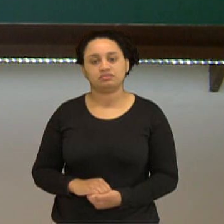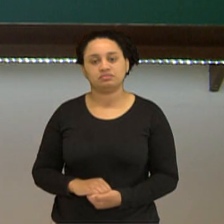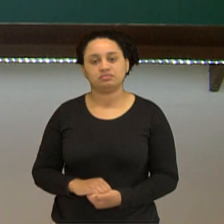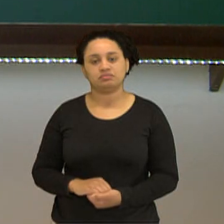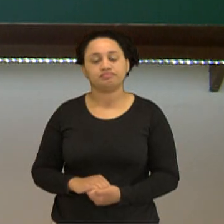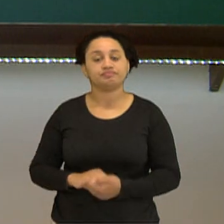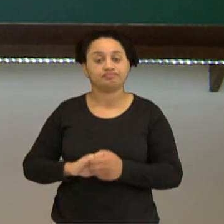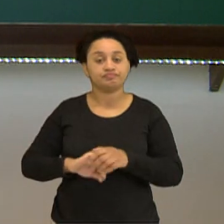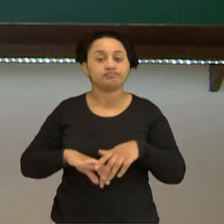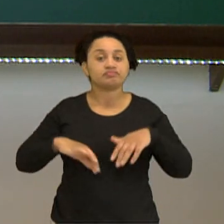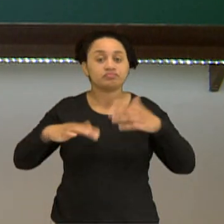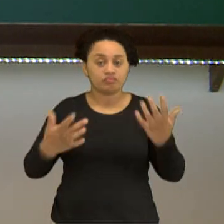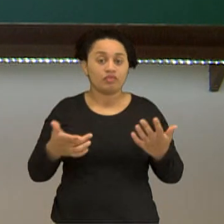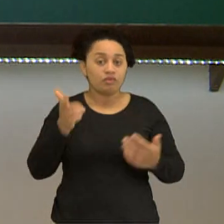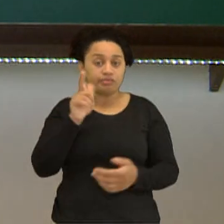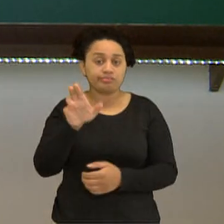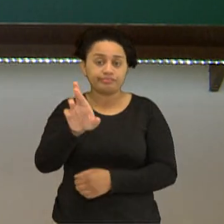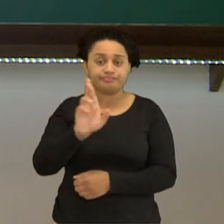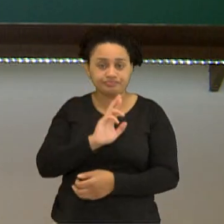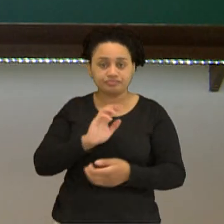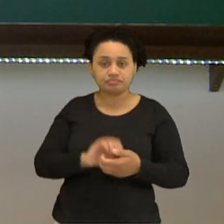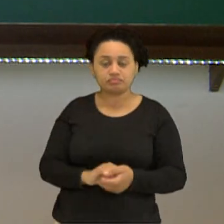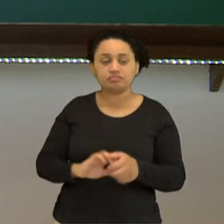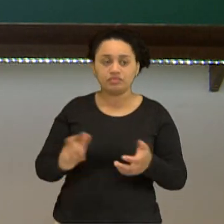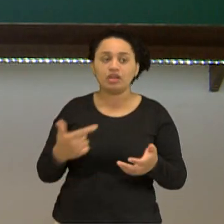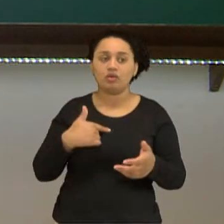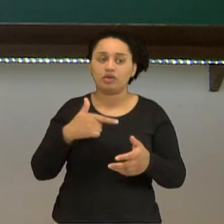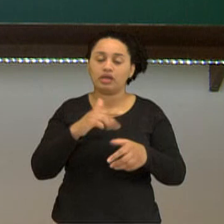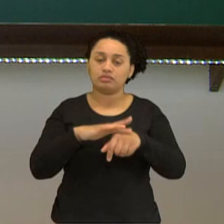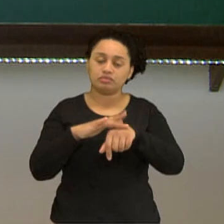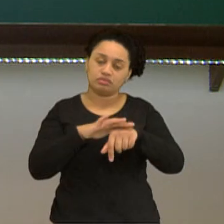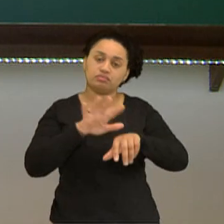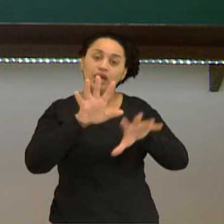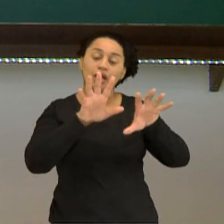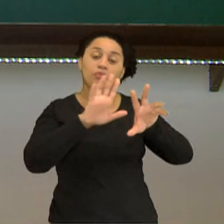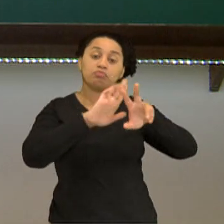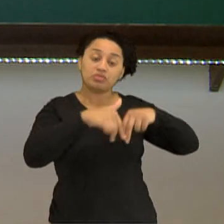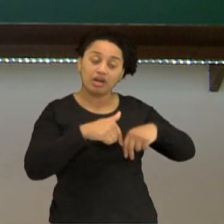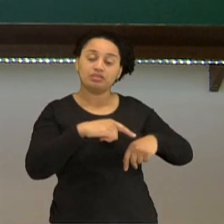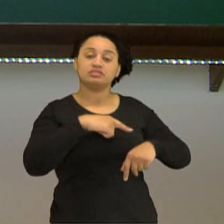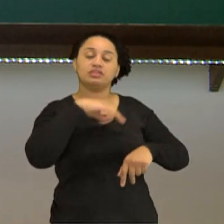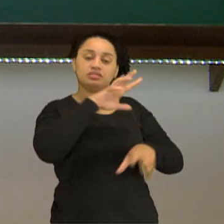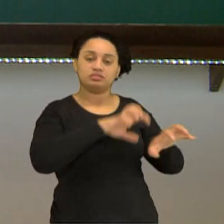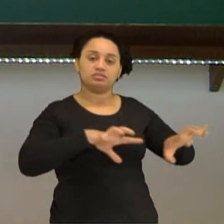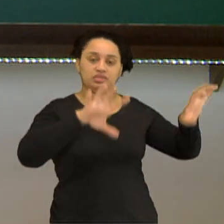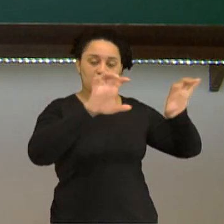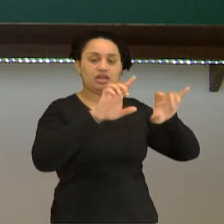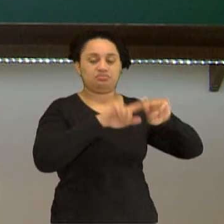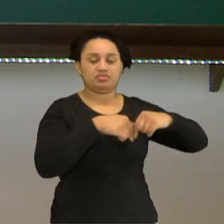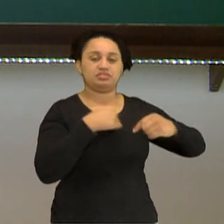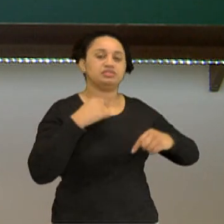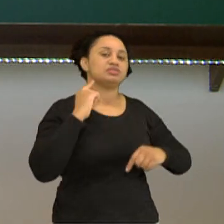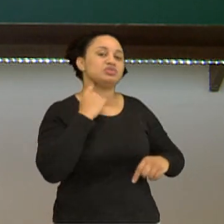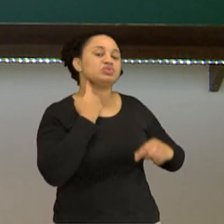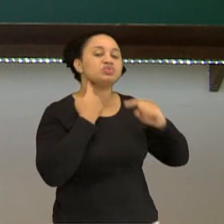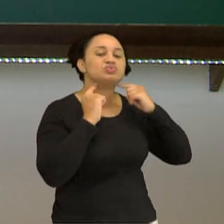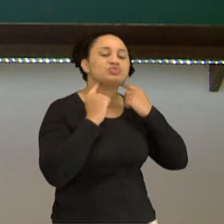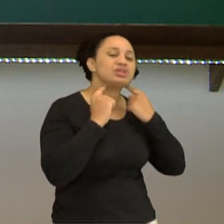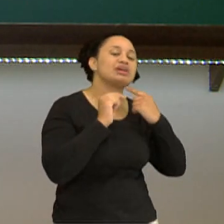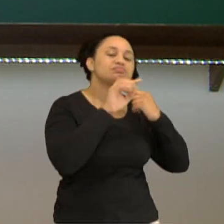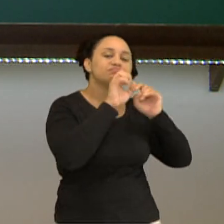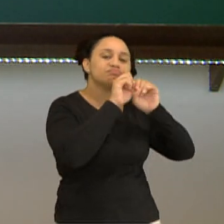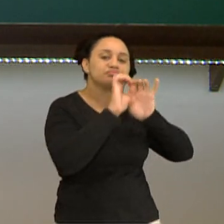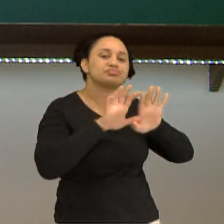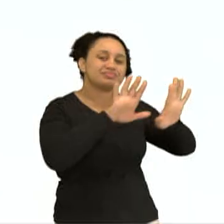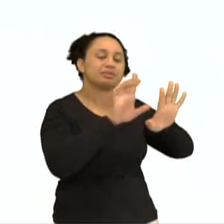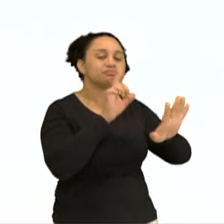E aí, pessoal, responderam? Olha lá, as doenças causadas pelo ar são desencadeadas pela poluição ou por gases tóxicos